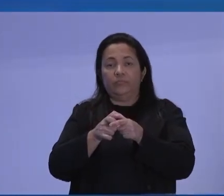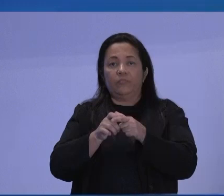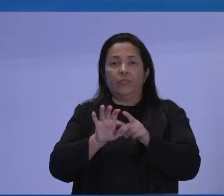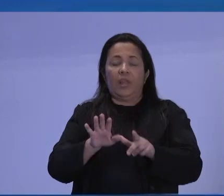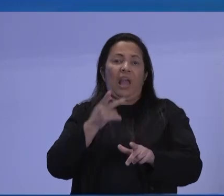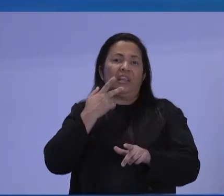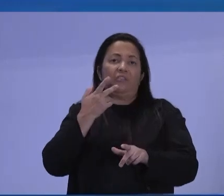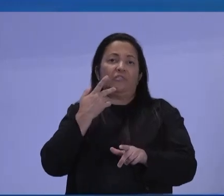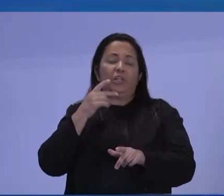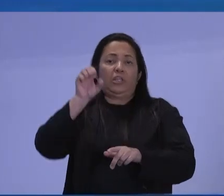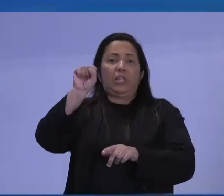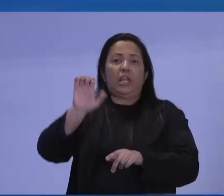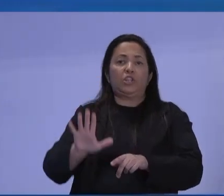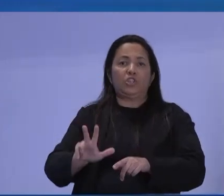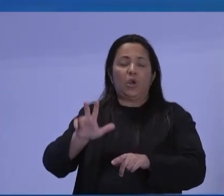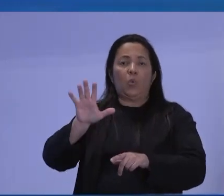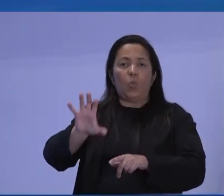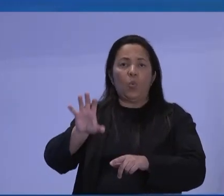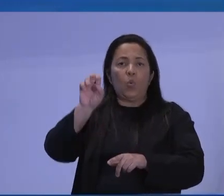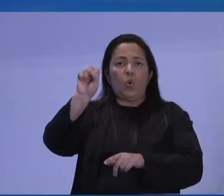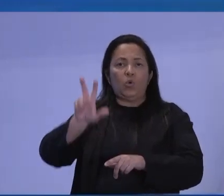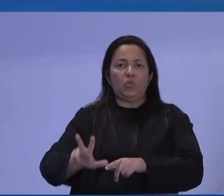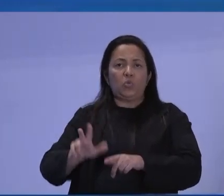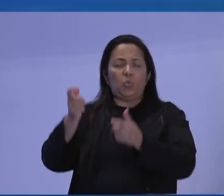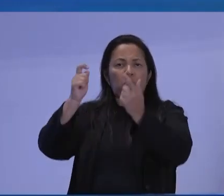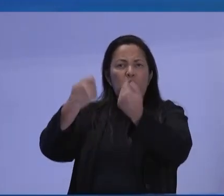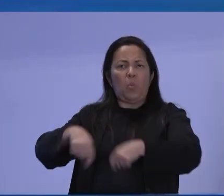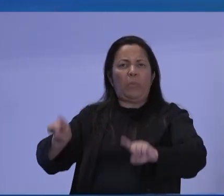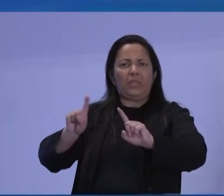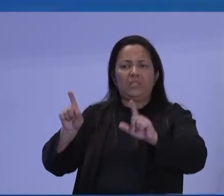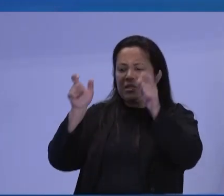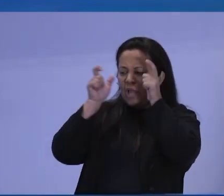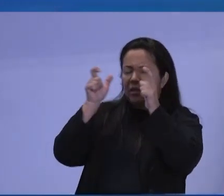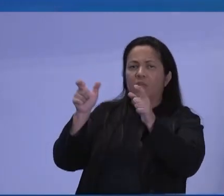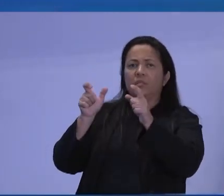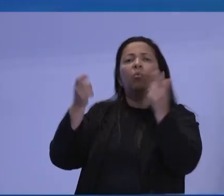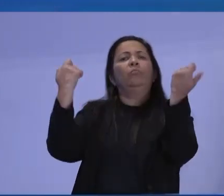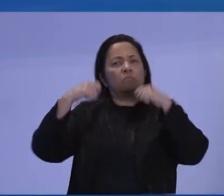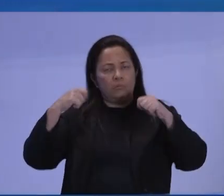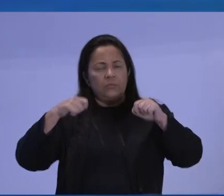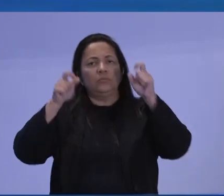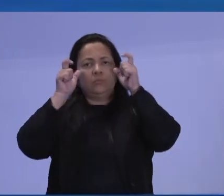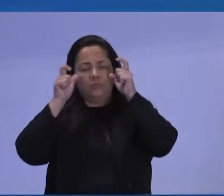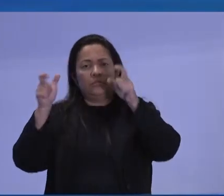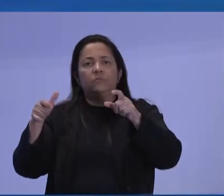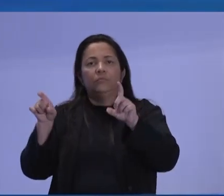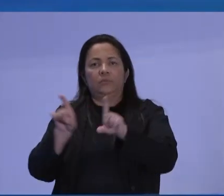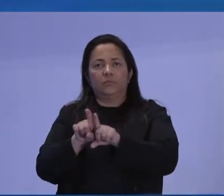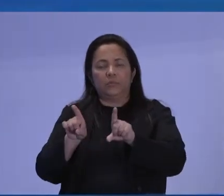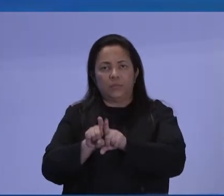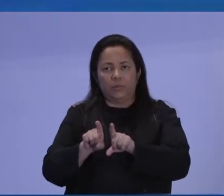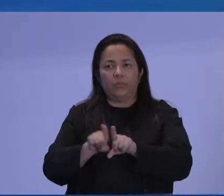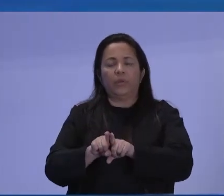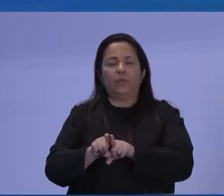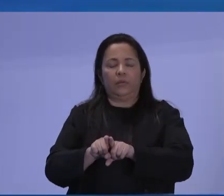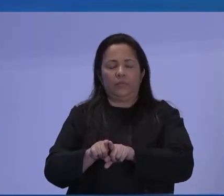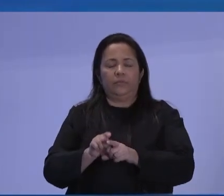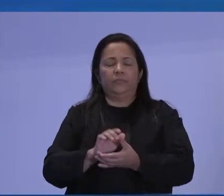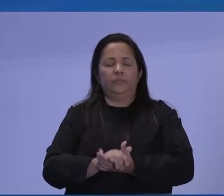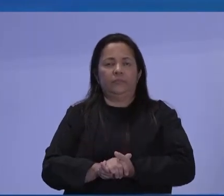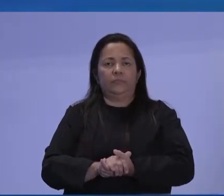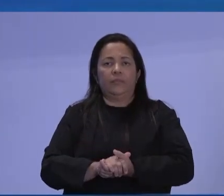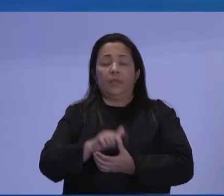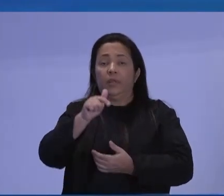na região sul. São esforços diferentes. E é o que a gente chama no local intermediário com número de casos, como é o